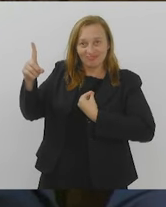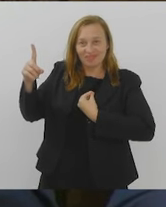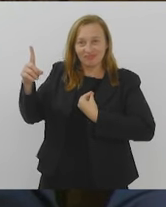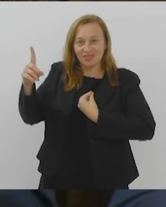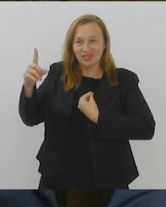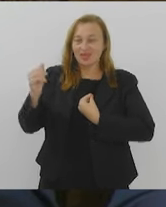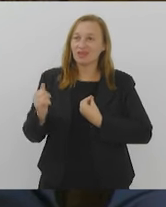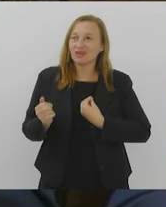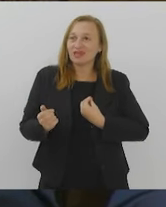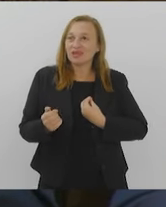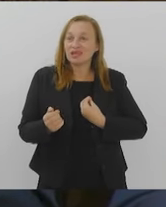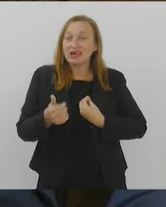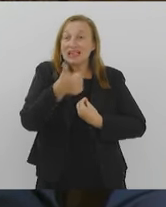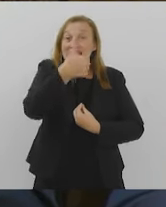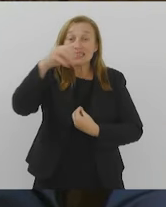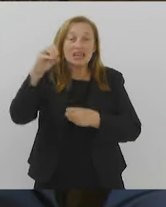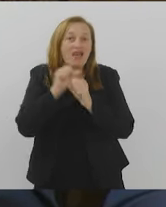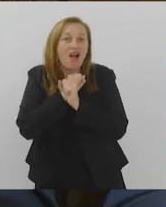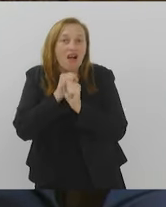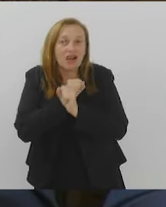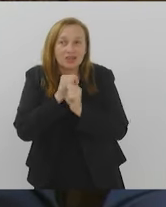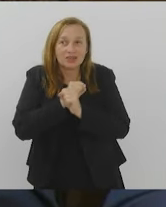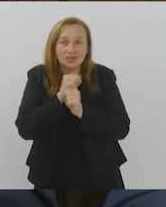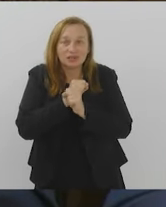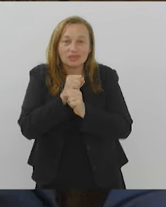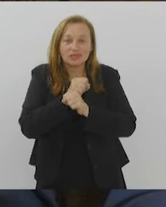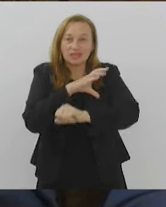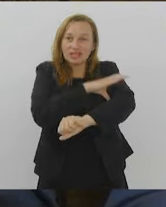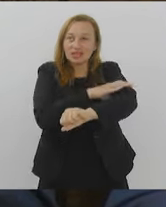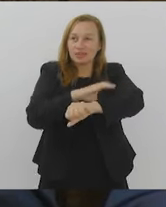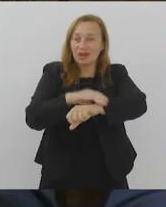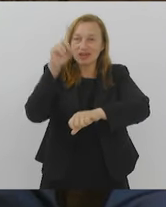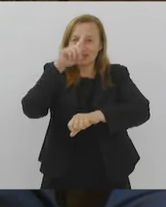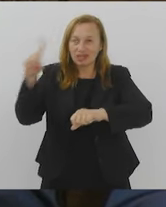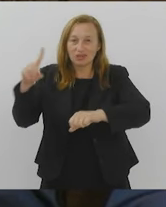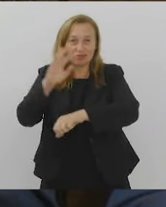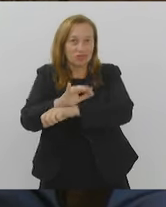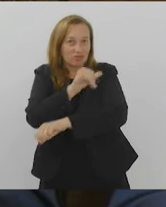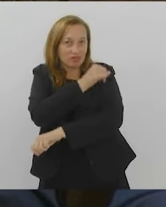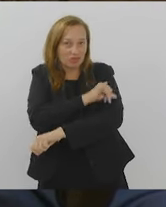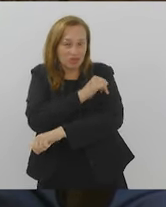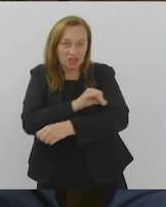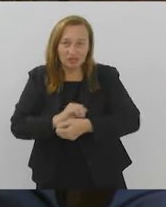diante do centenário das Assembleias de Deus no Estado do Rio de Janeiro.